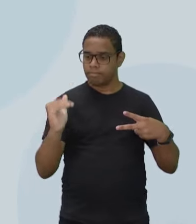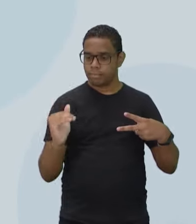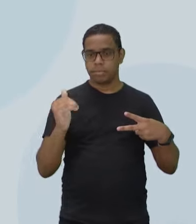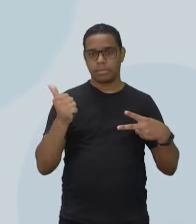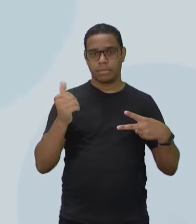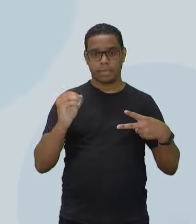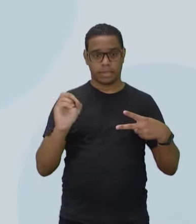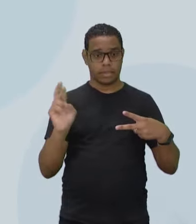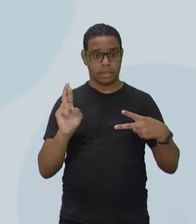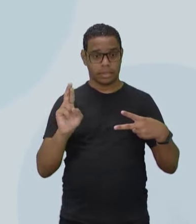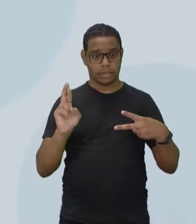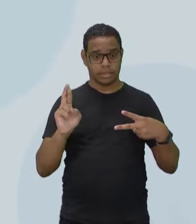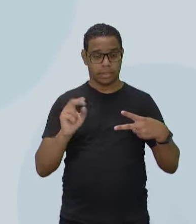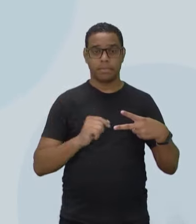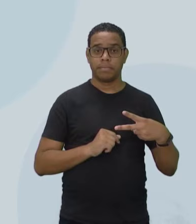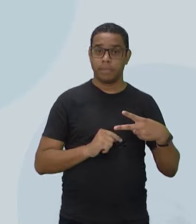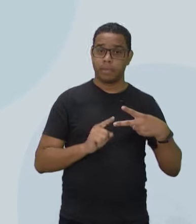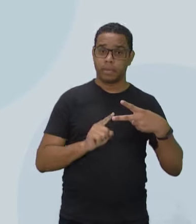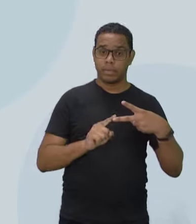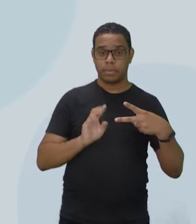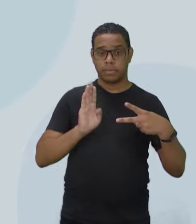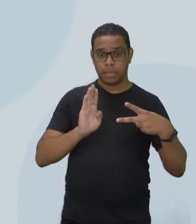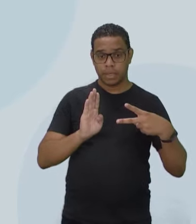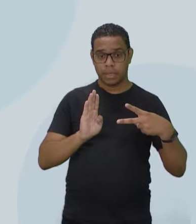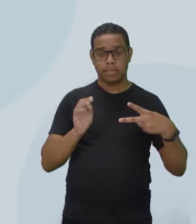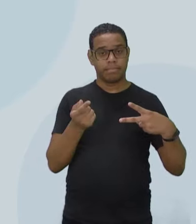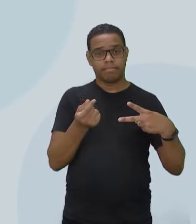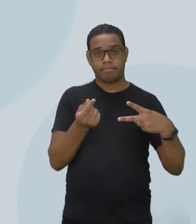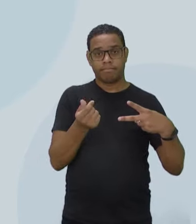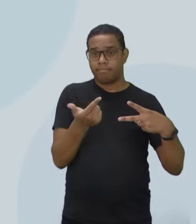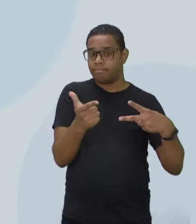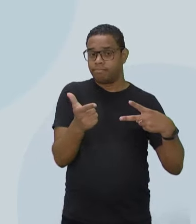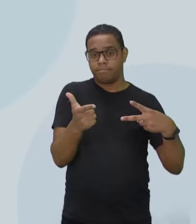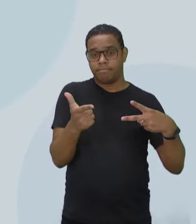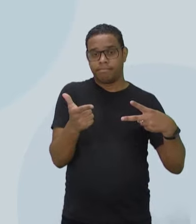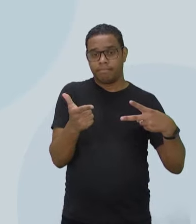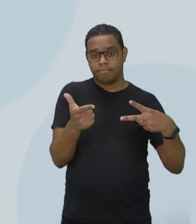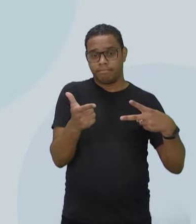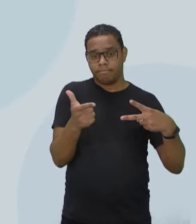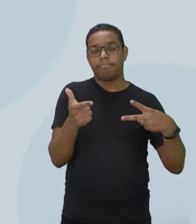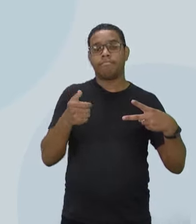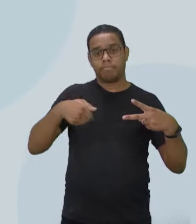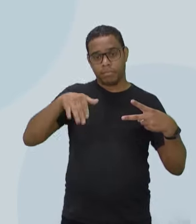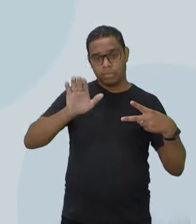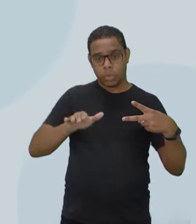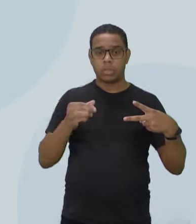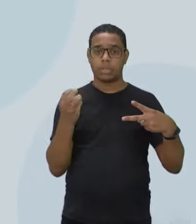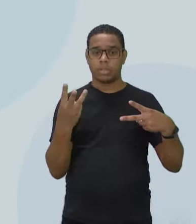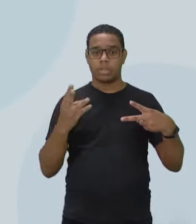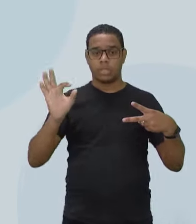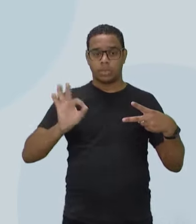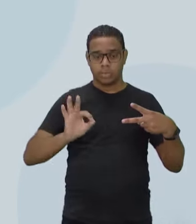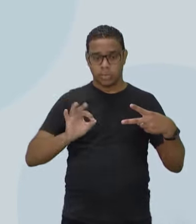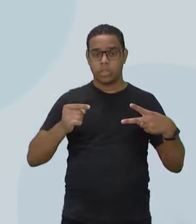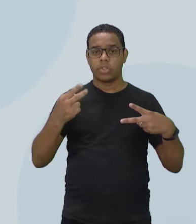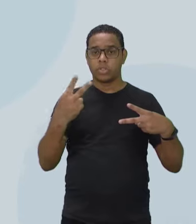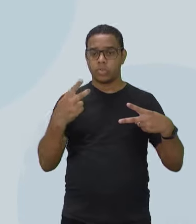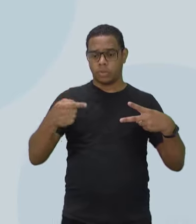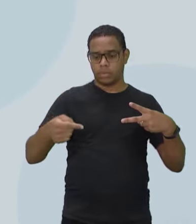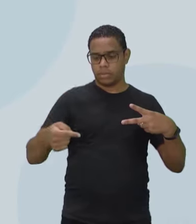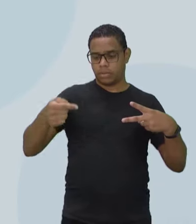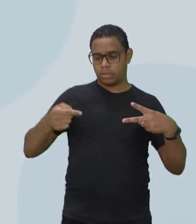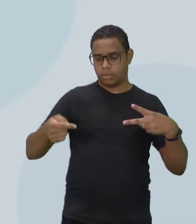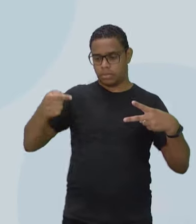ganhe um bônus de R$10. Ou B, não tem dinheiro para pagar, uma multa aí de 3% e ainda ter que